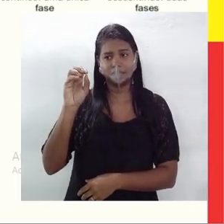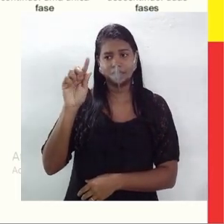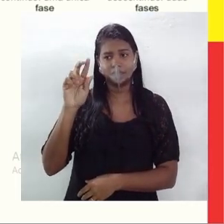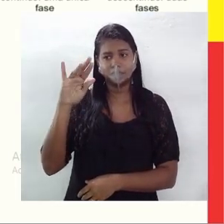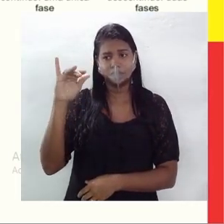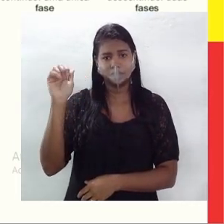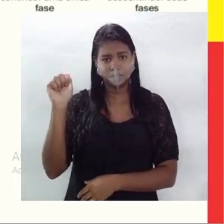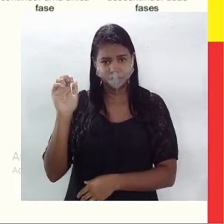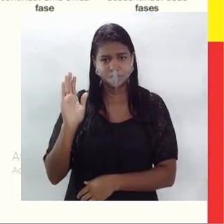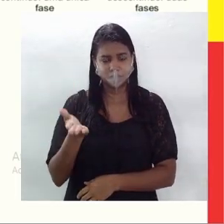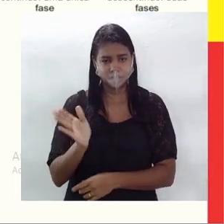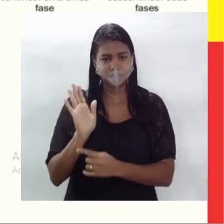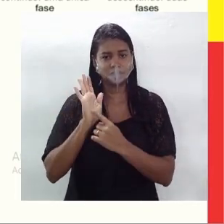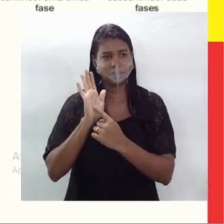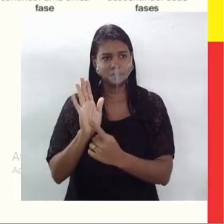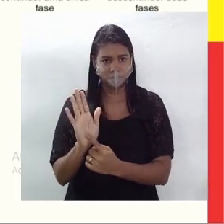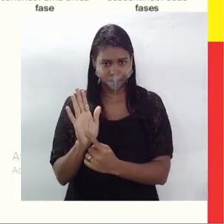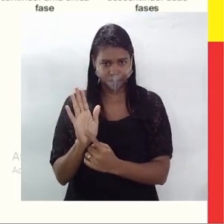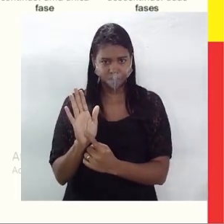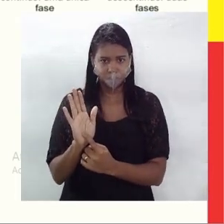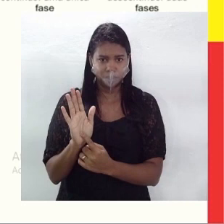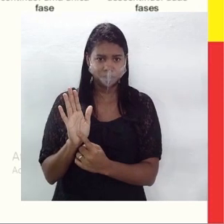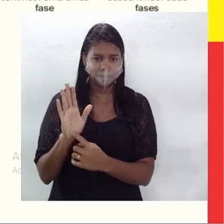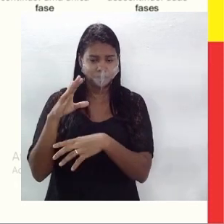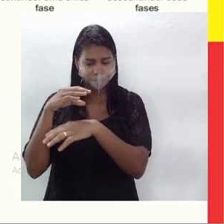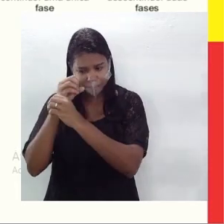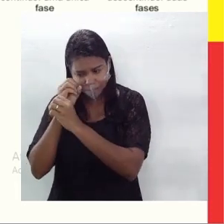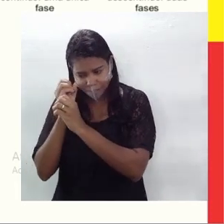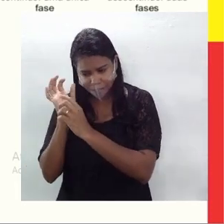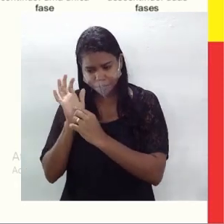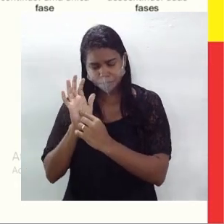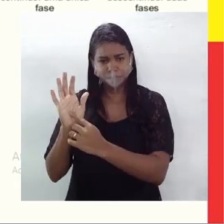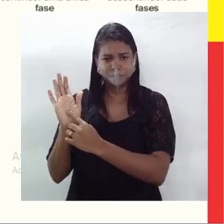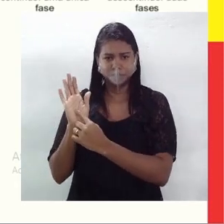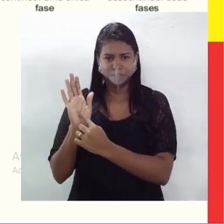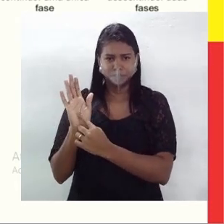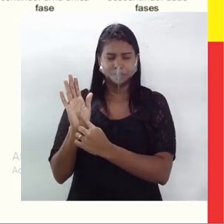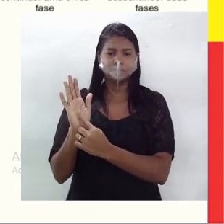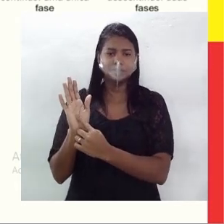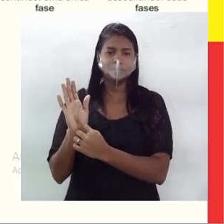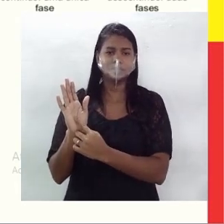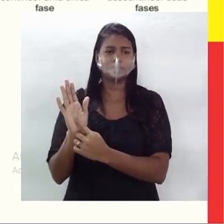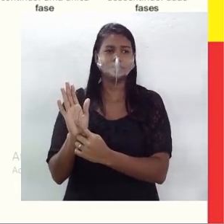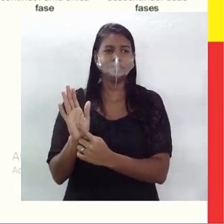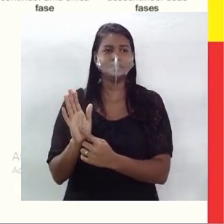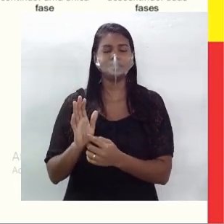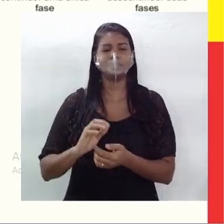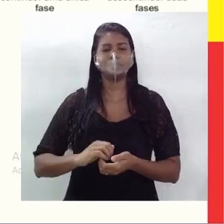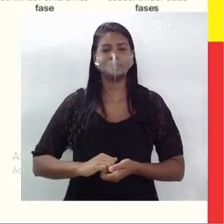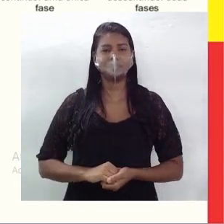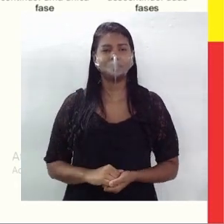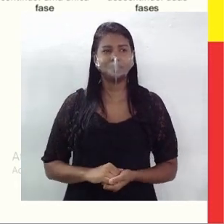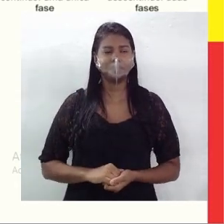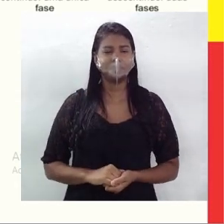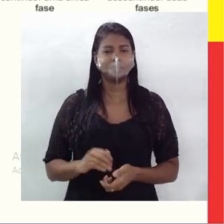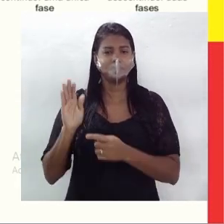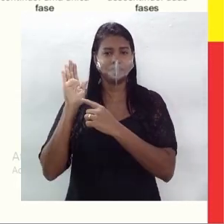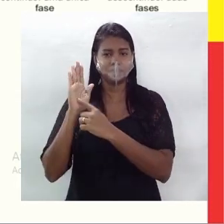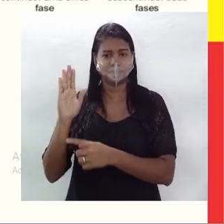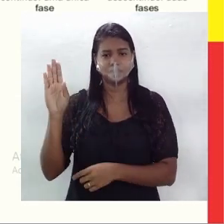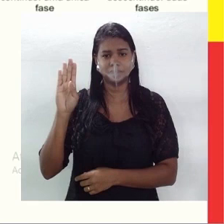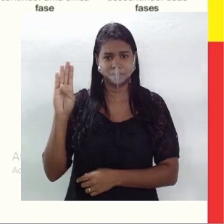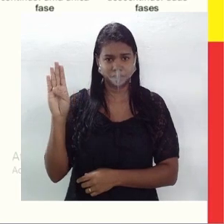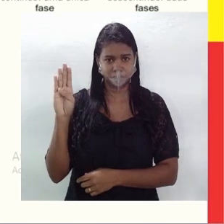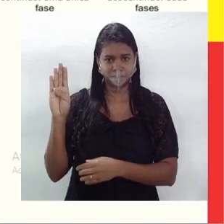está mostrando ali, ó, aspecto microscópio, heterogêneo. Na amostra B,